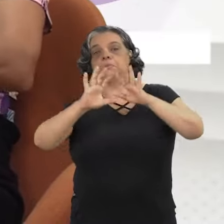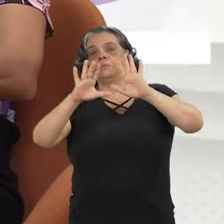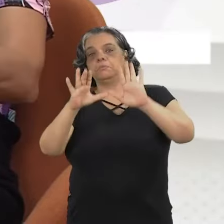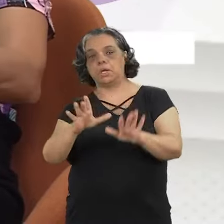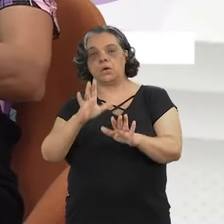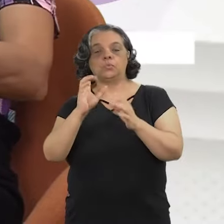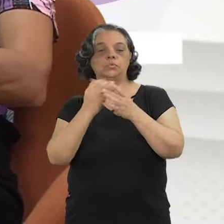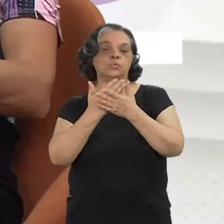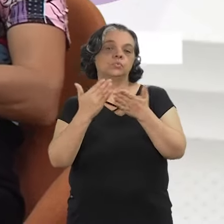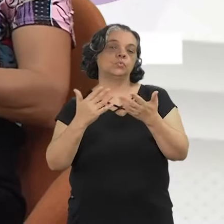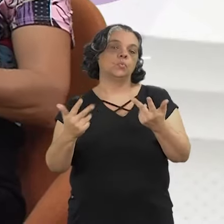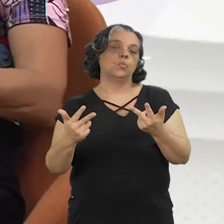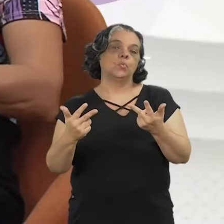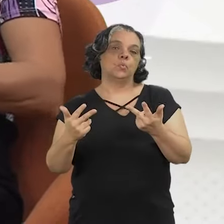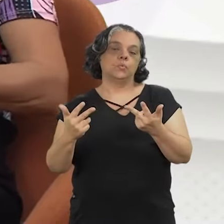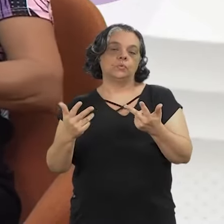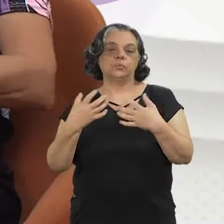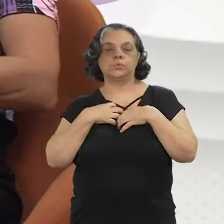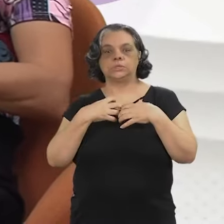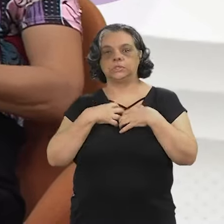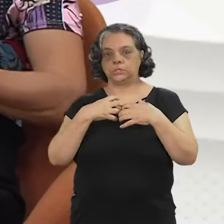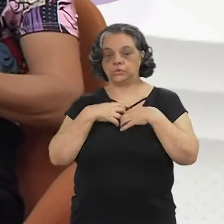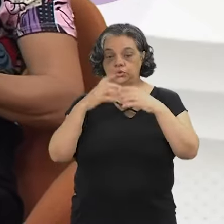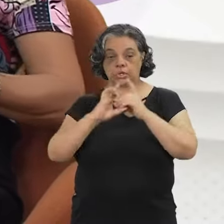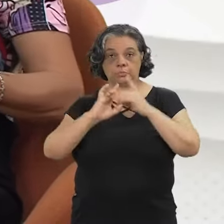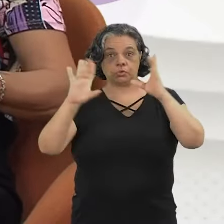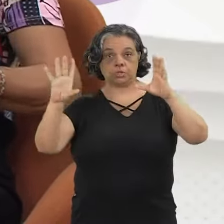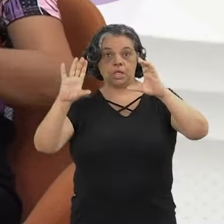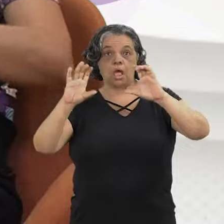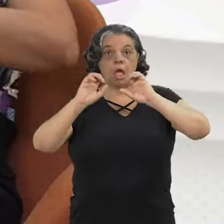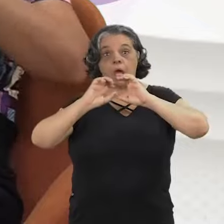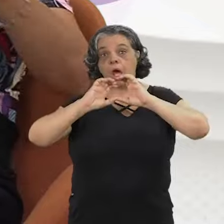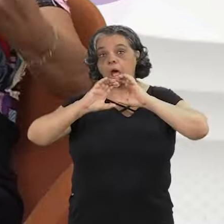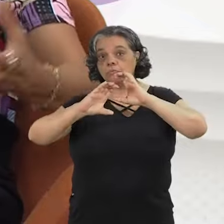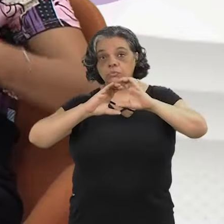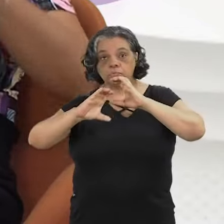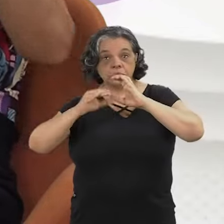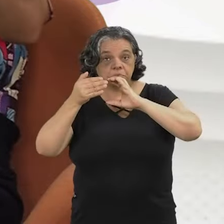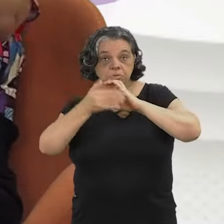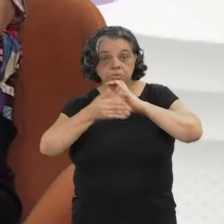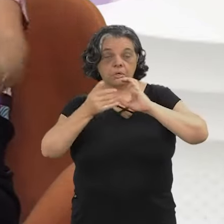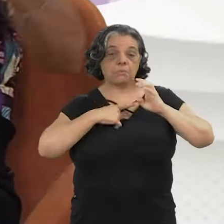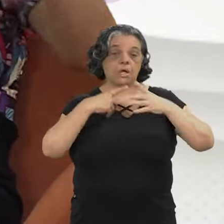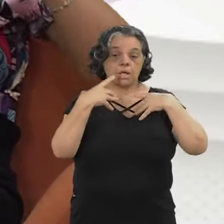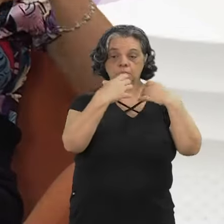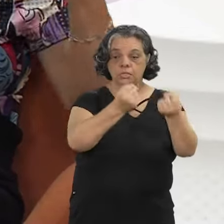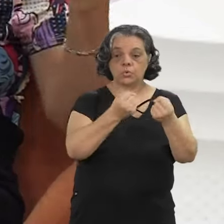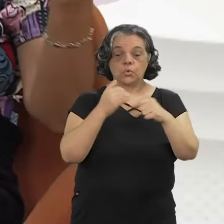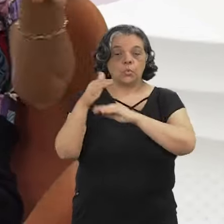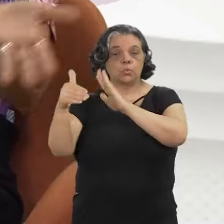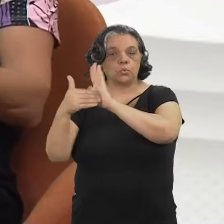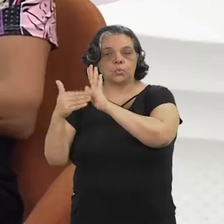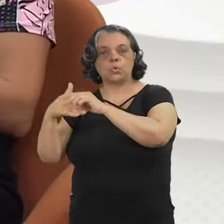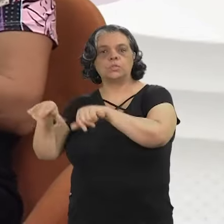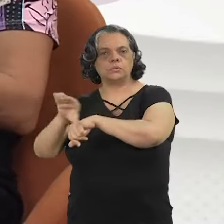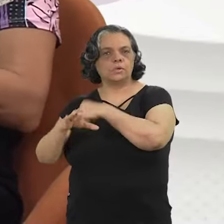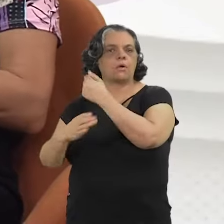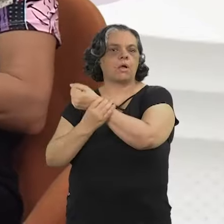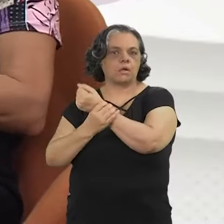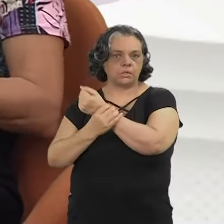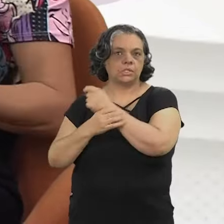abrir mão disso no sentido de eh democratizar essa mídia para que todos e todos possam produzir possam receber como a própria